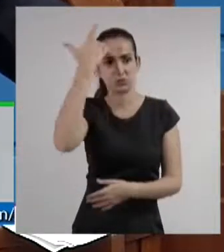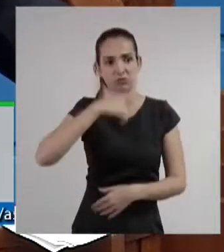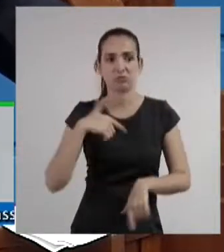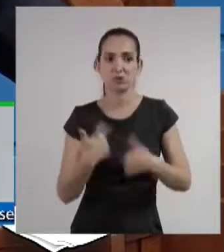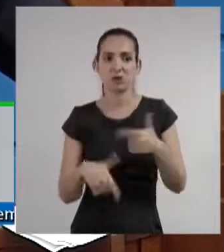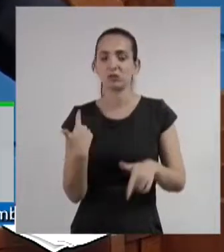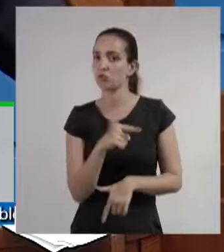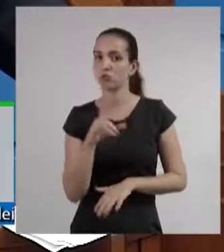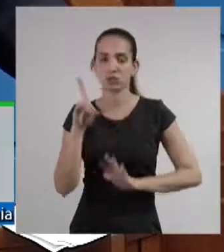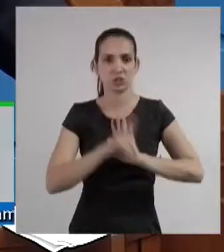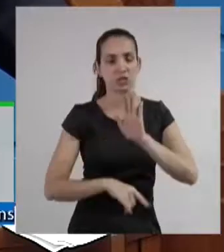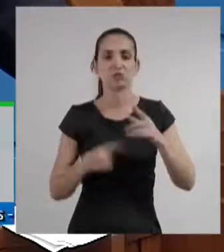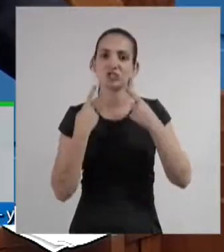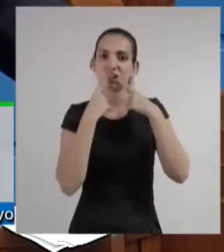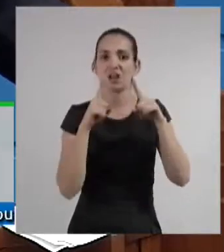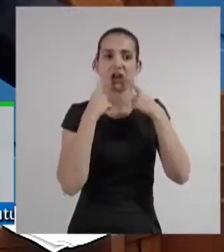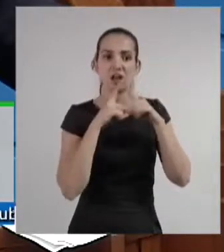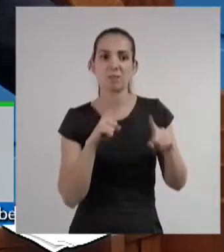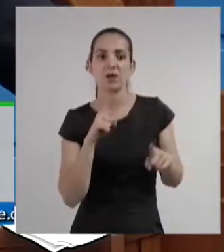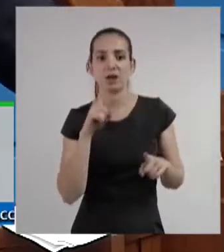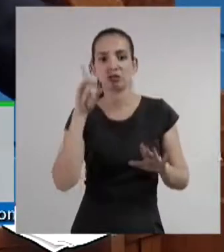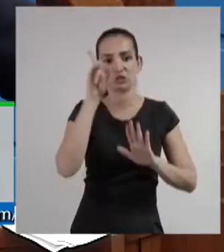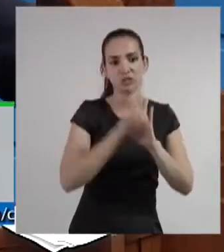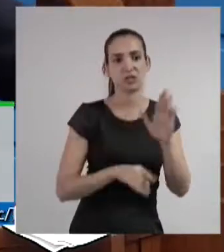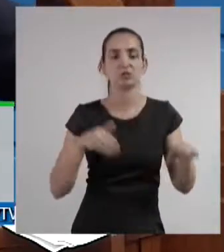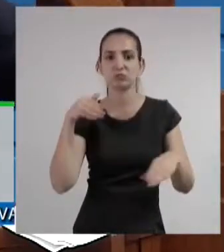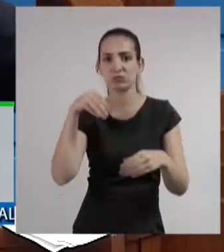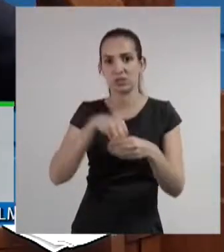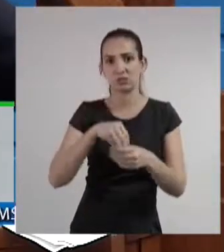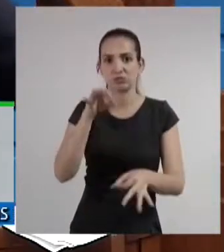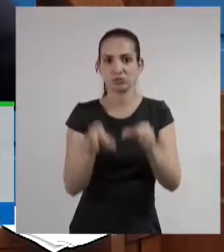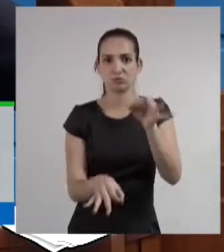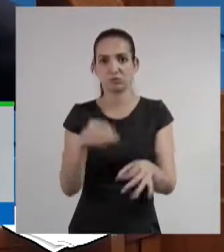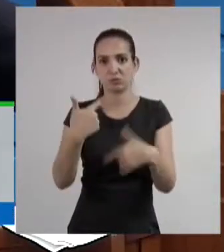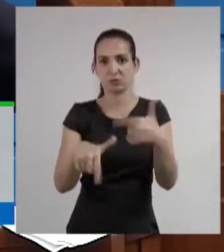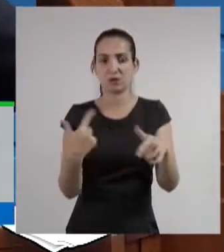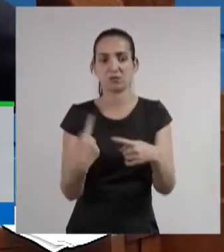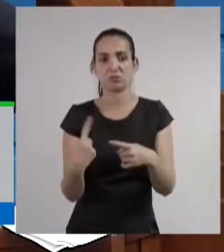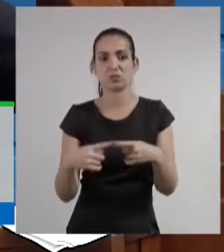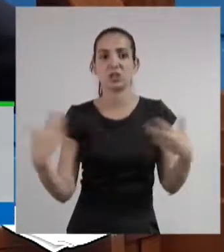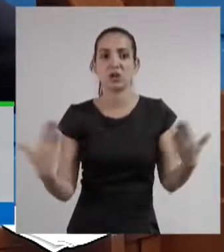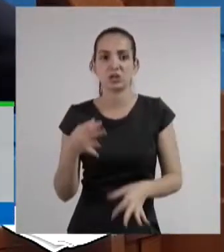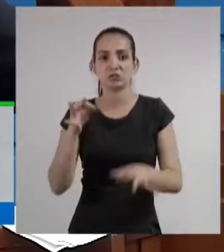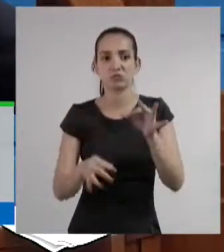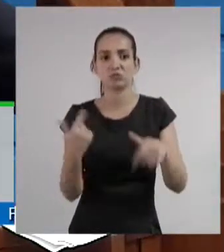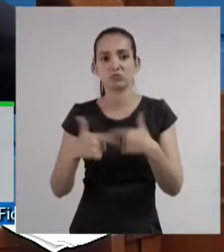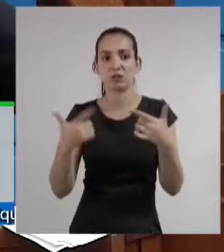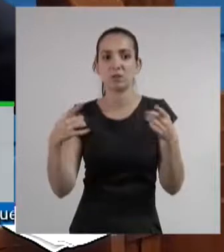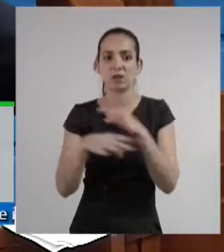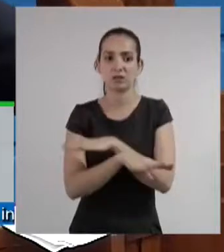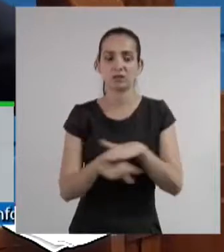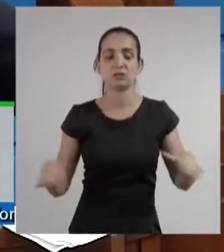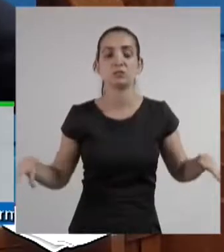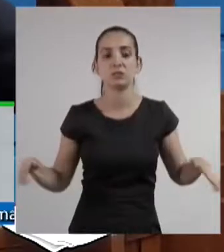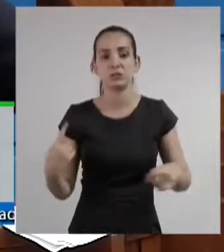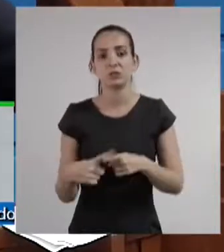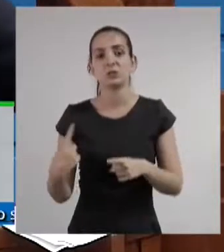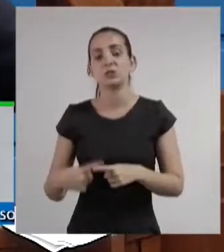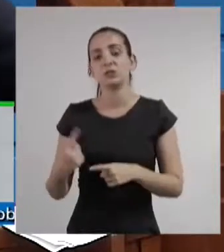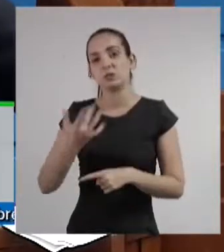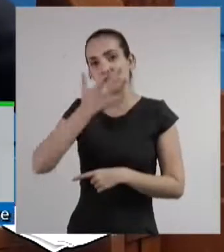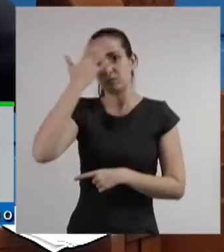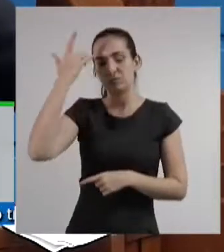reforma trabalhista praticamente acabou com a Justiça do Trabalho, uma vez que um